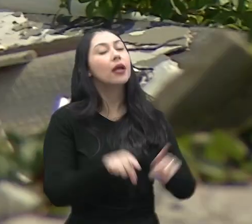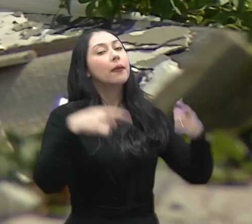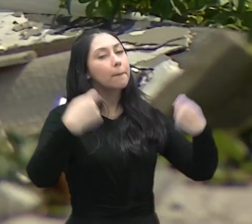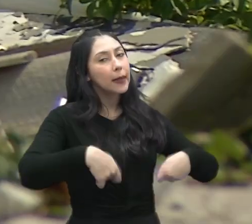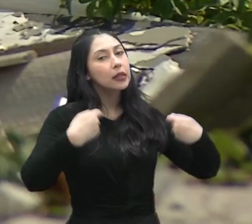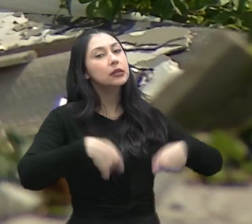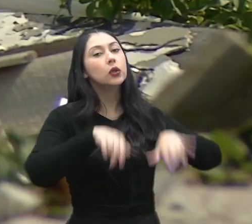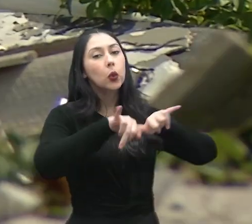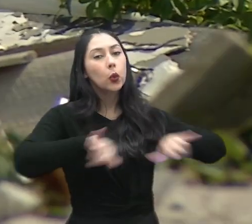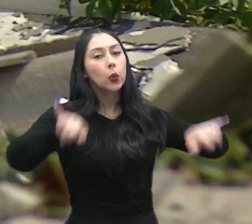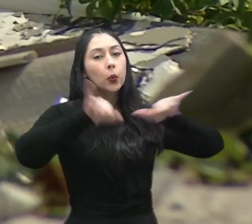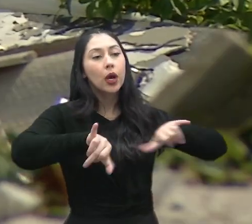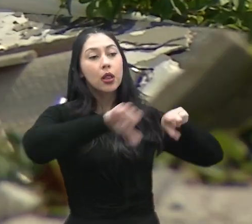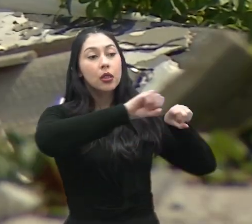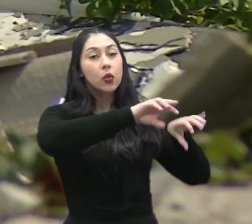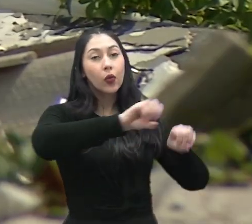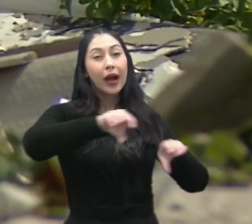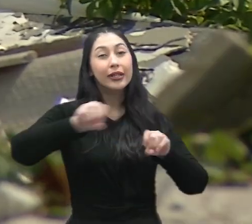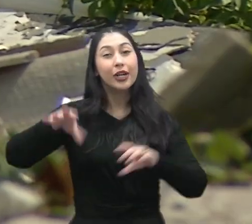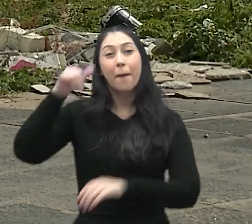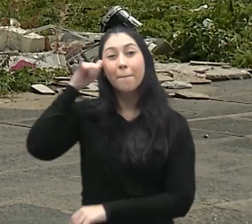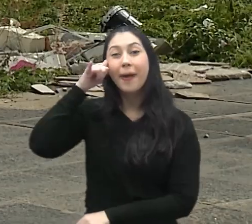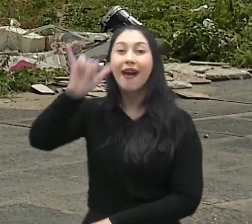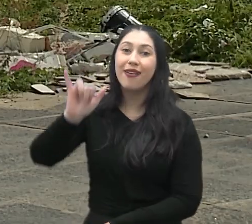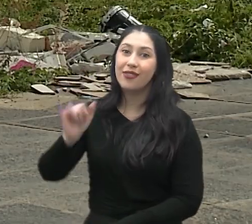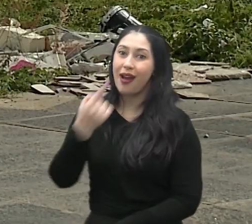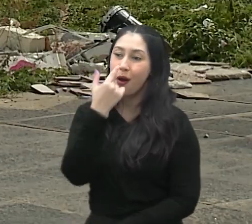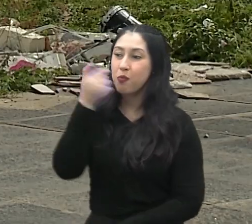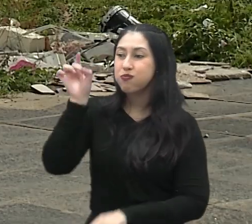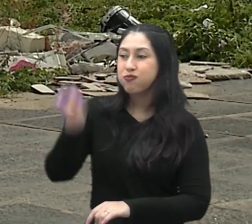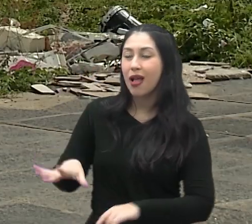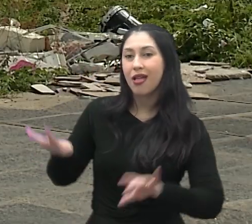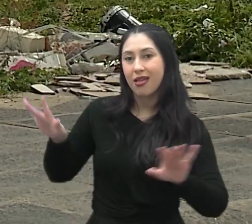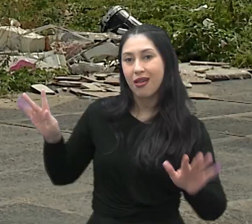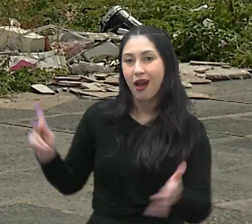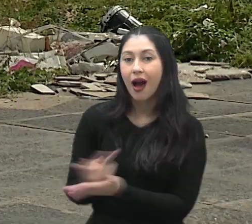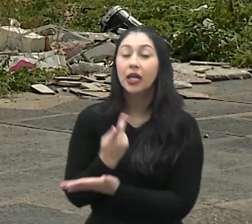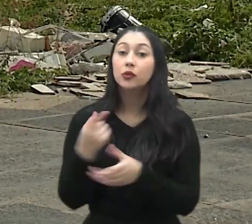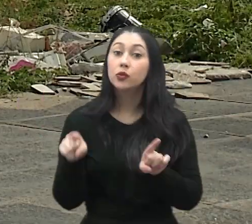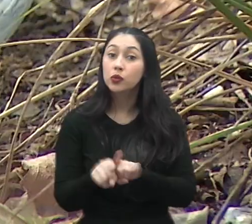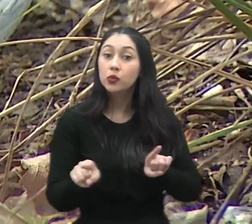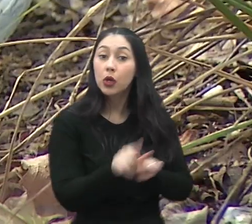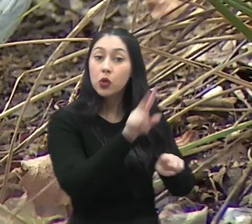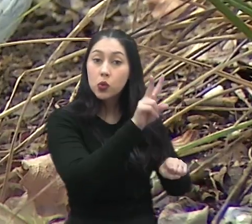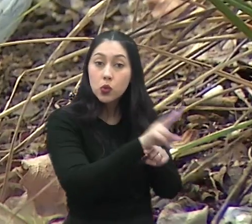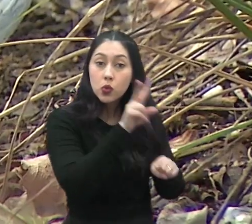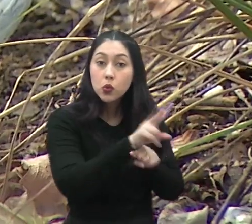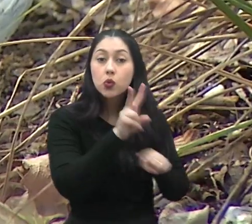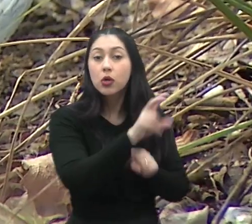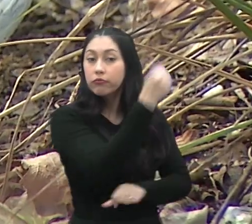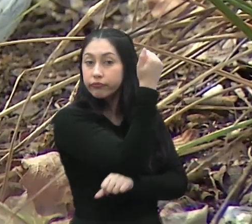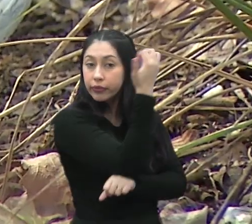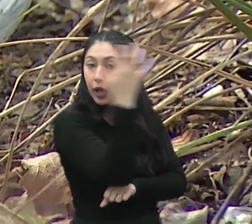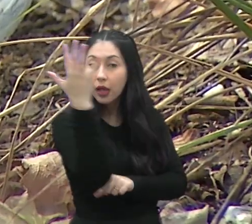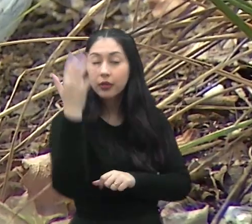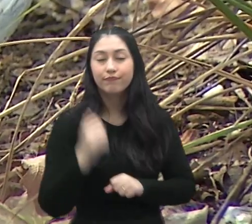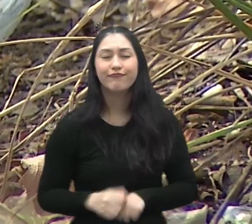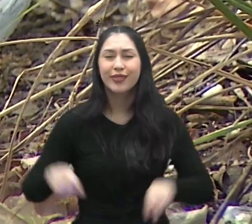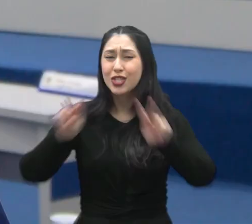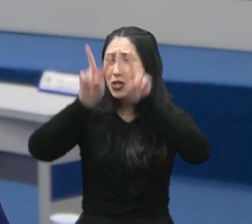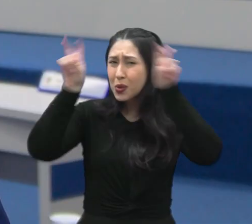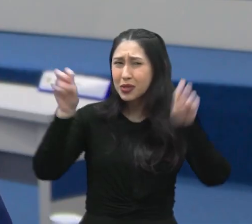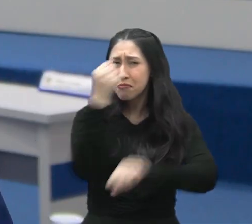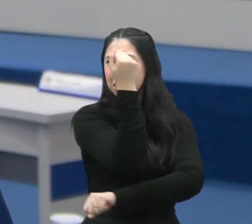público invista em campanhas educativas para evitar o descarte irregular e promover o cuidado com o meio